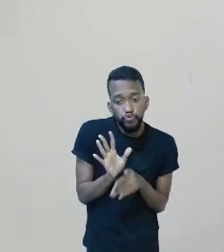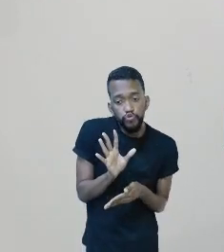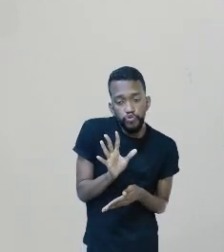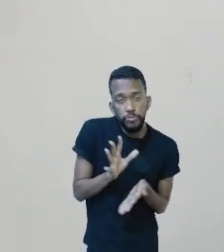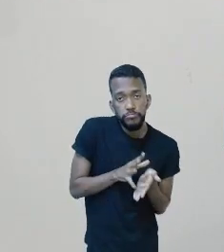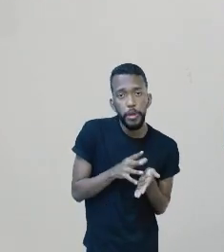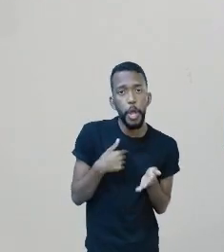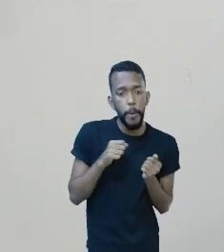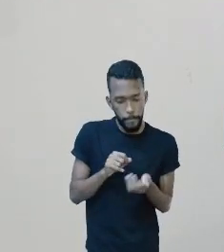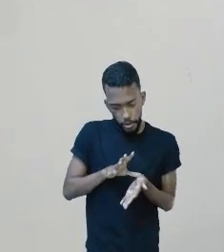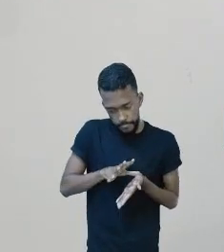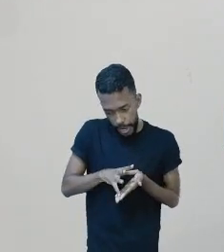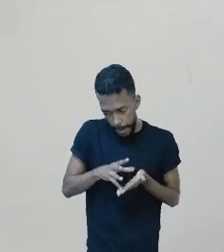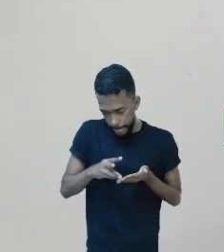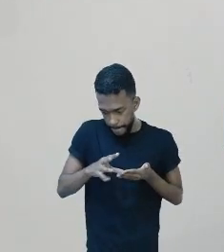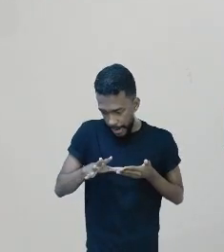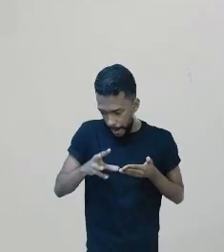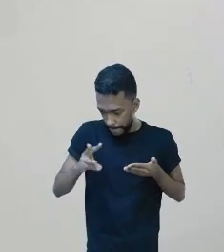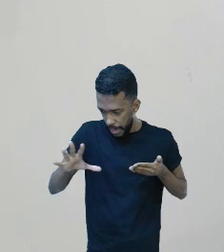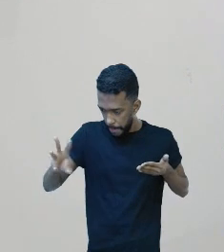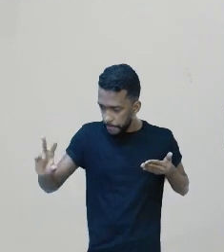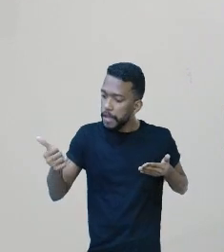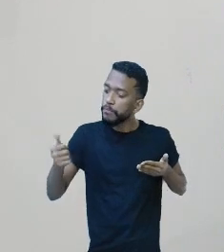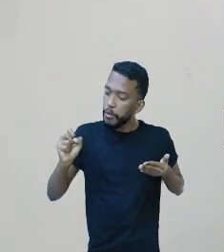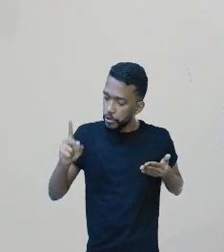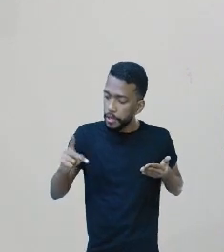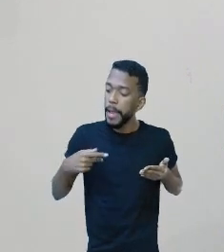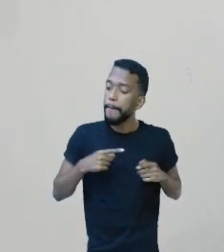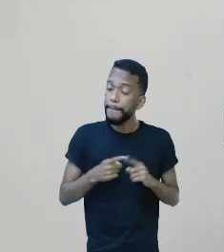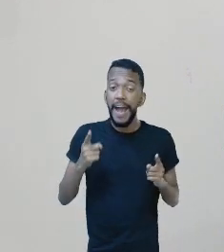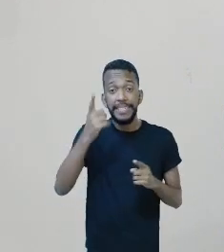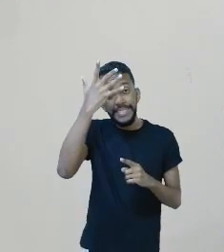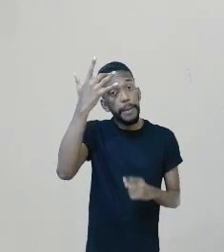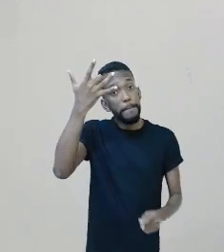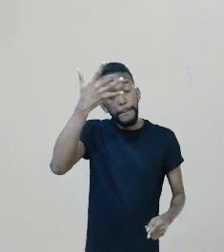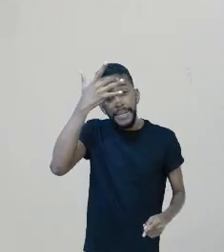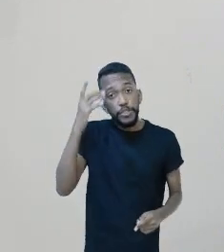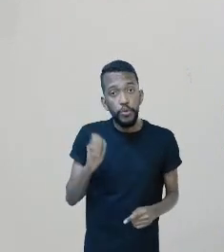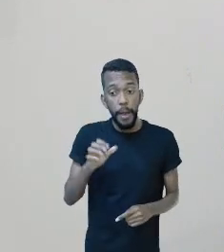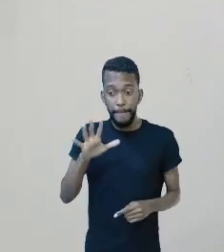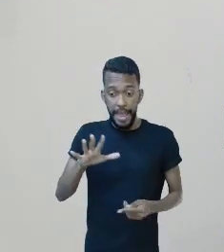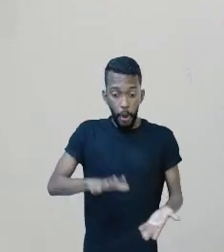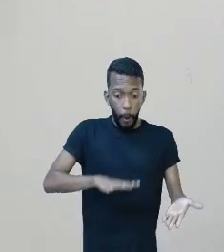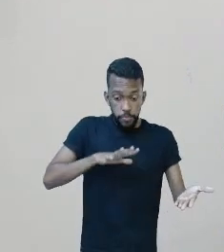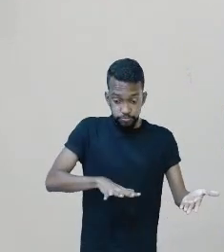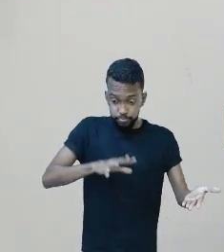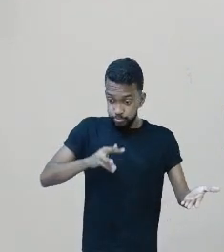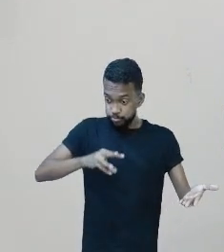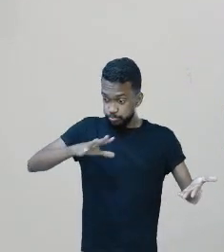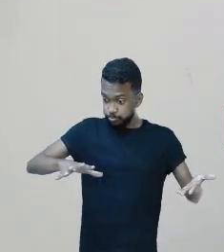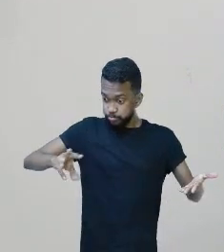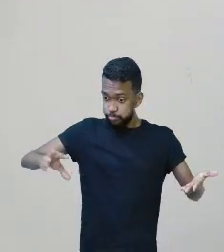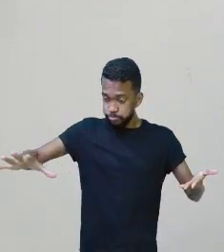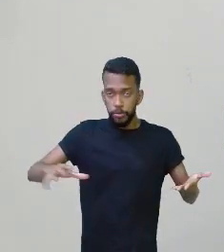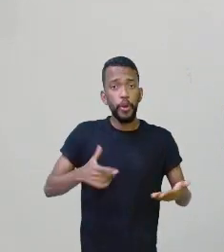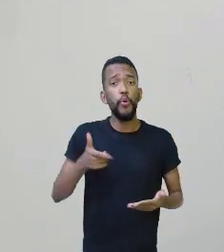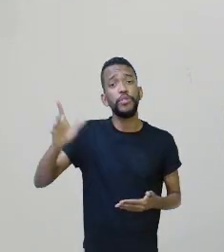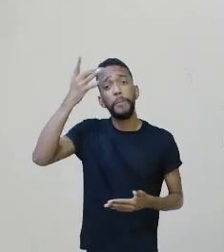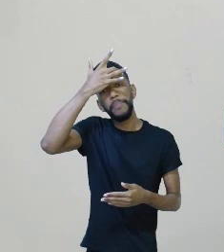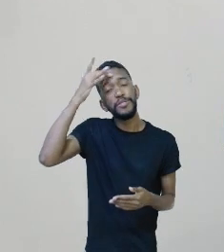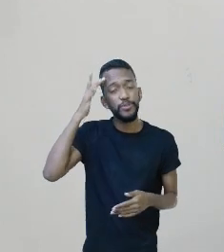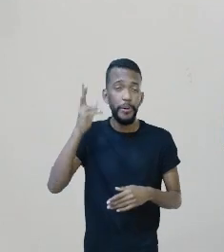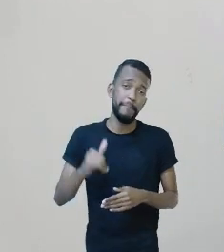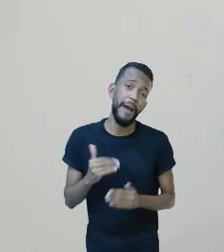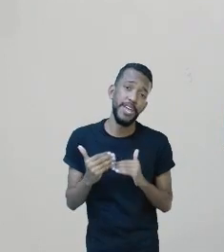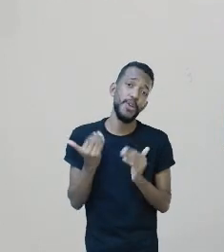um comprimento a partir do palmo da minha mão, mas certamente em outro lugar haverá uma pessoa com a